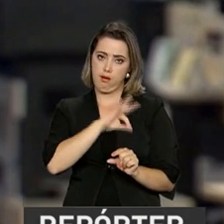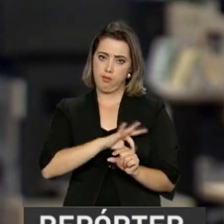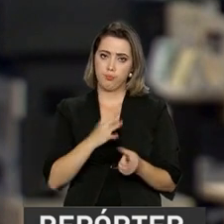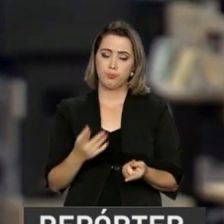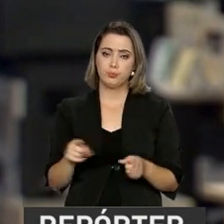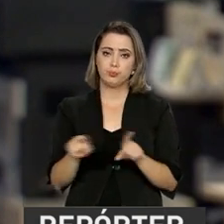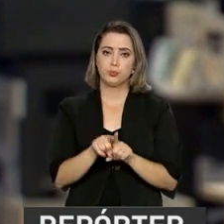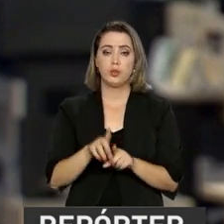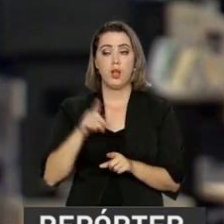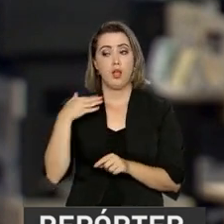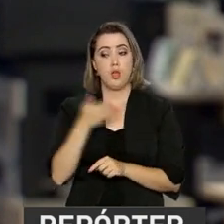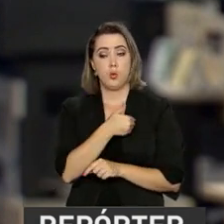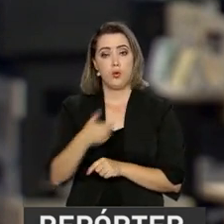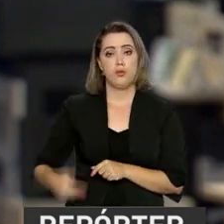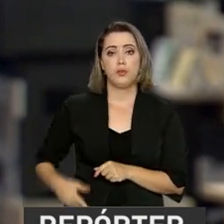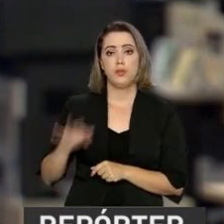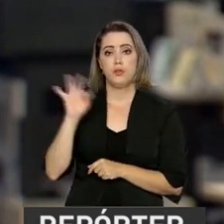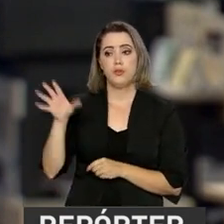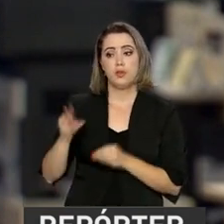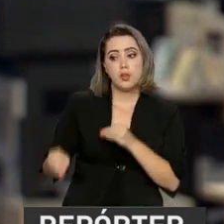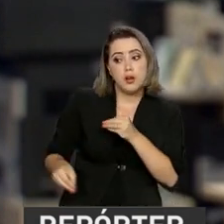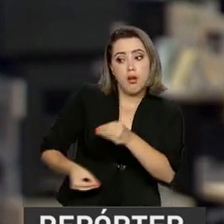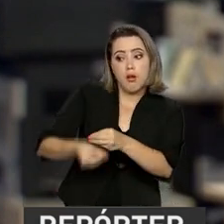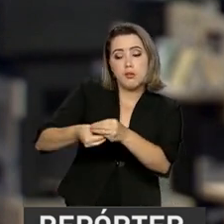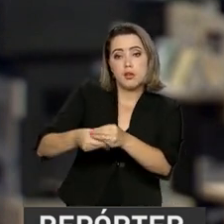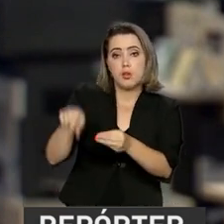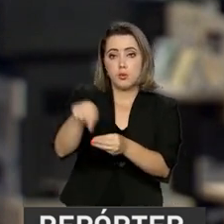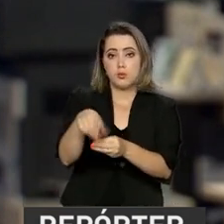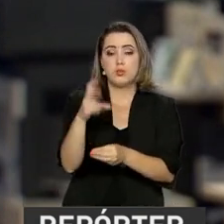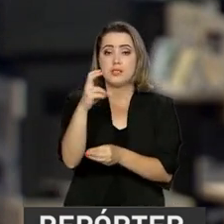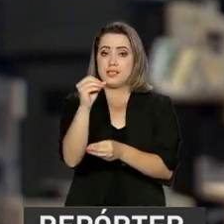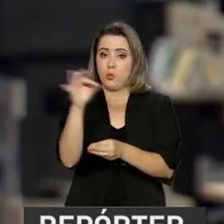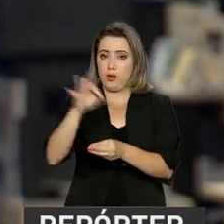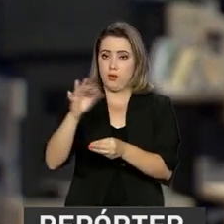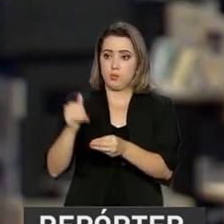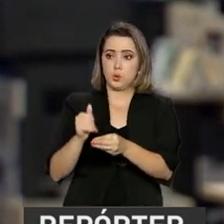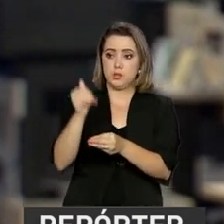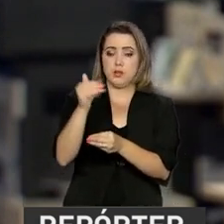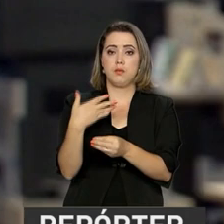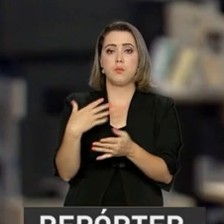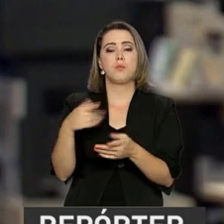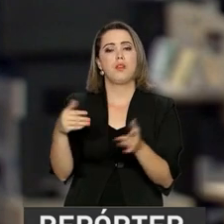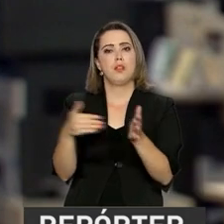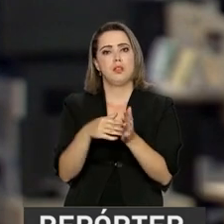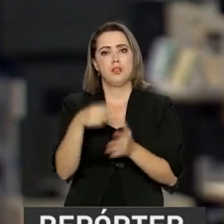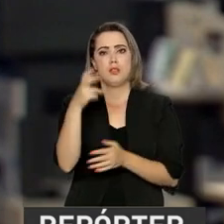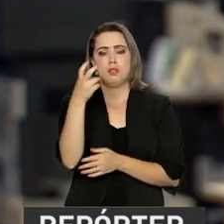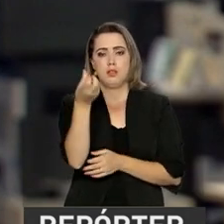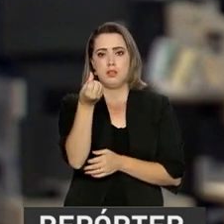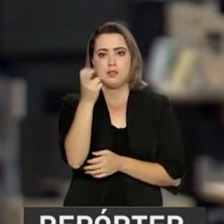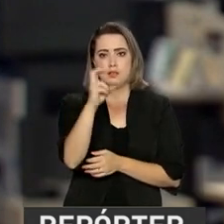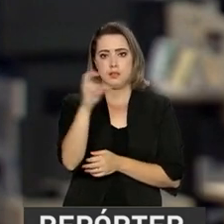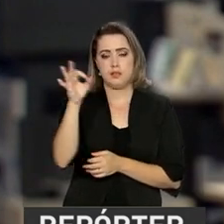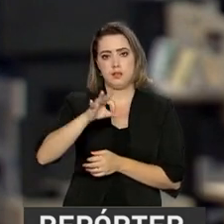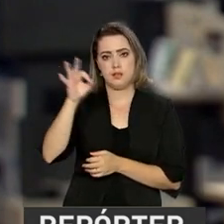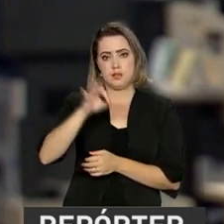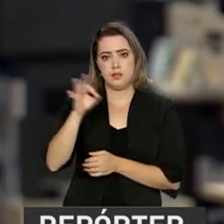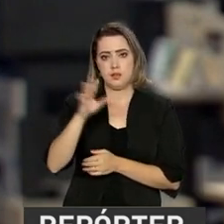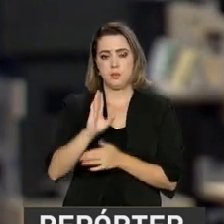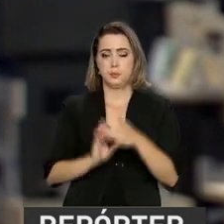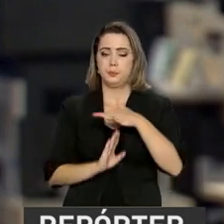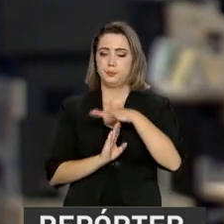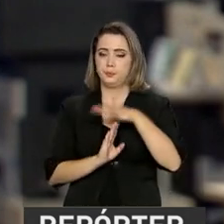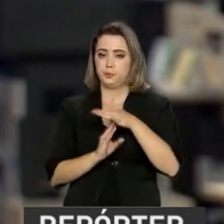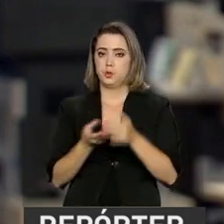complementa 50% do valor reduzido da renda desses trabalhadores até o teto de 65% do valor máximo